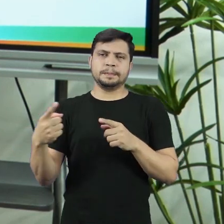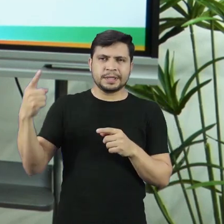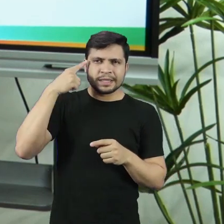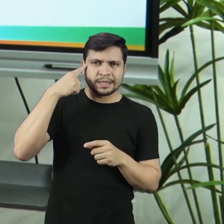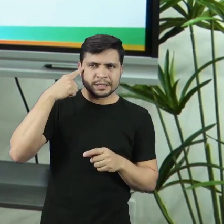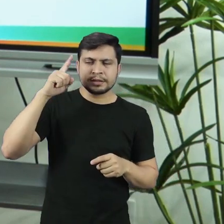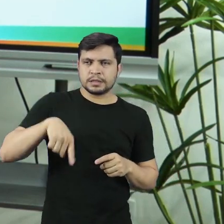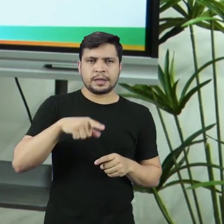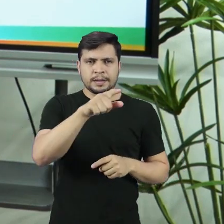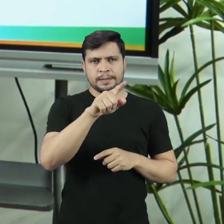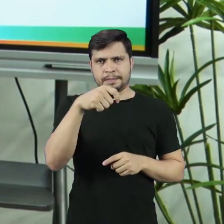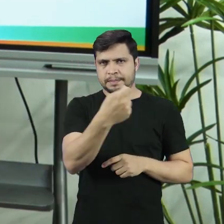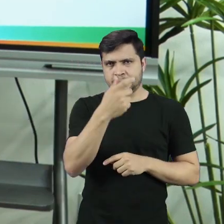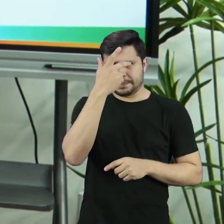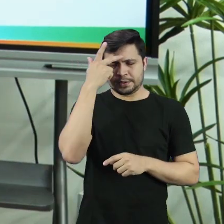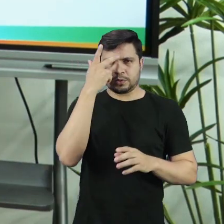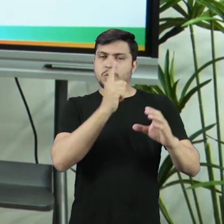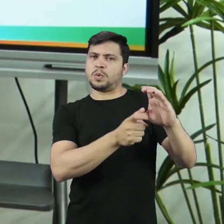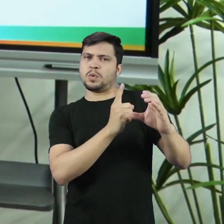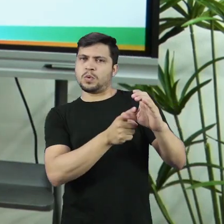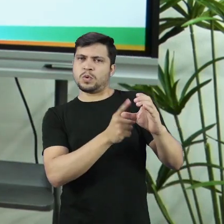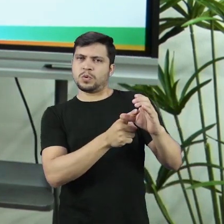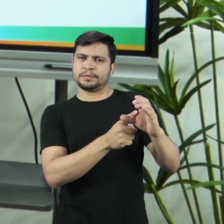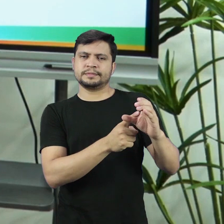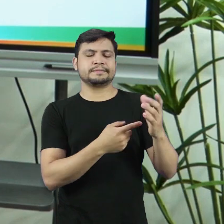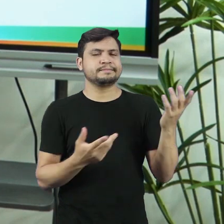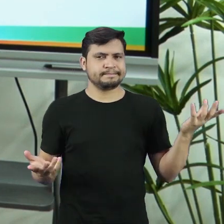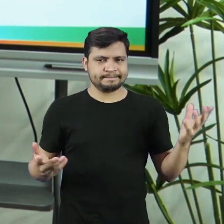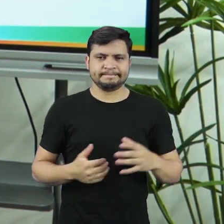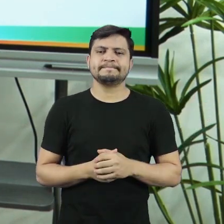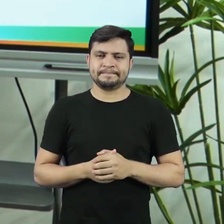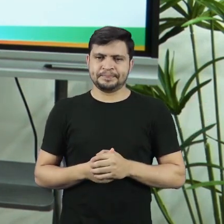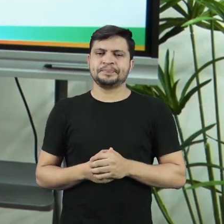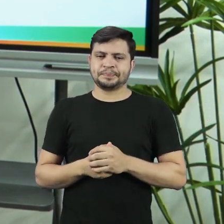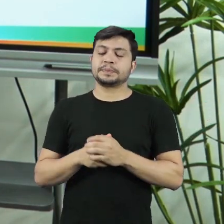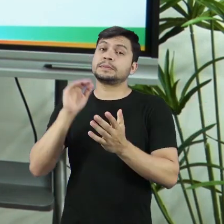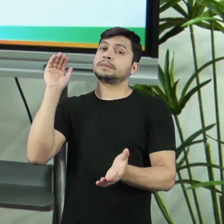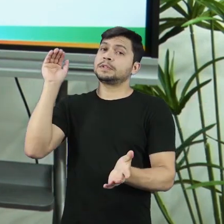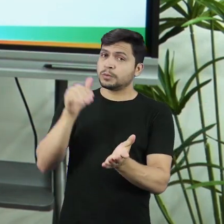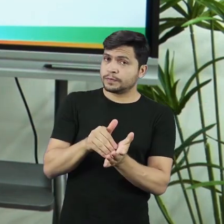está acontecendo no restante do mundo. E por fim, a gente tem um